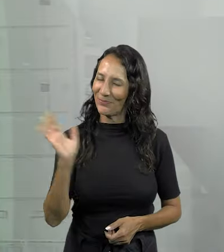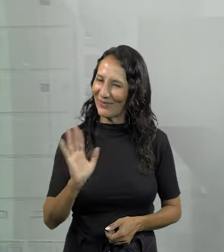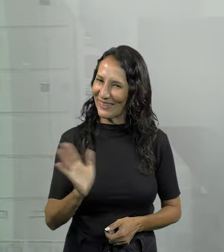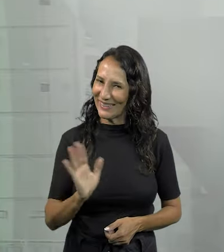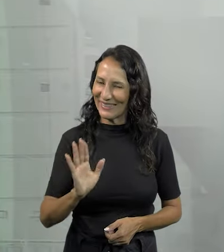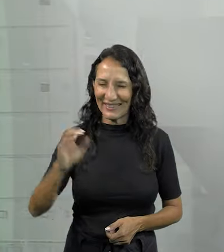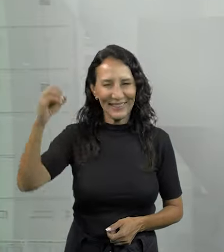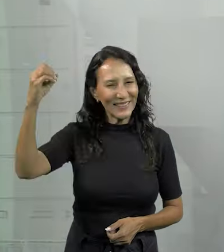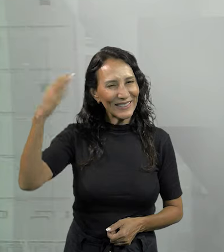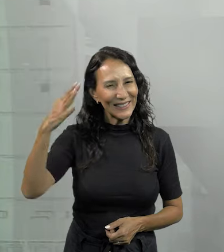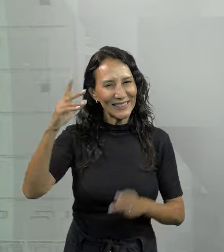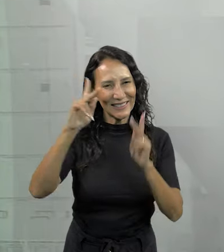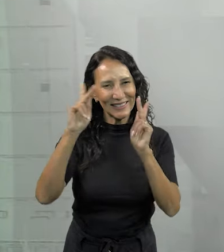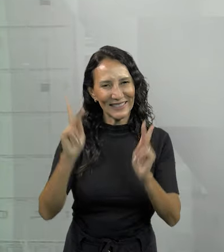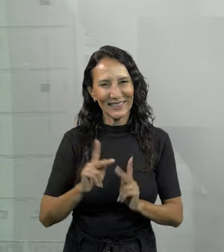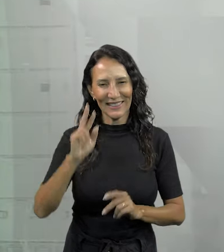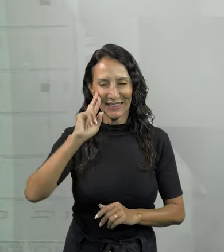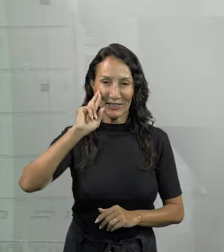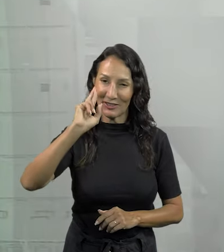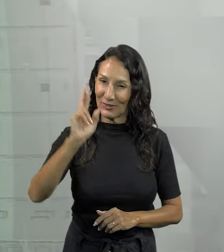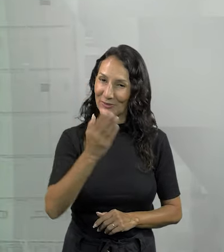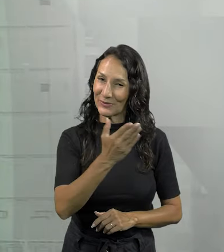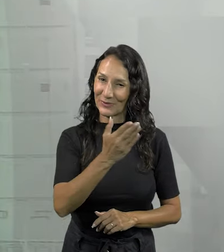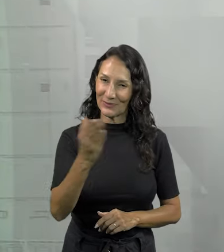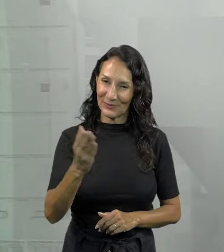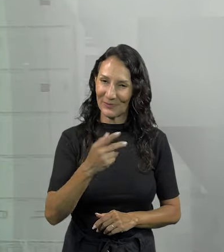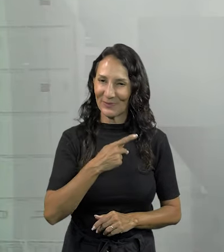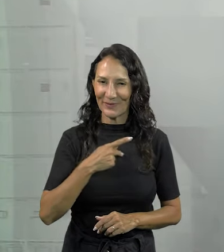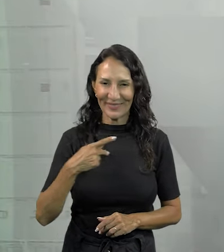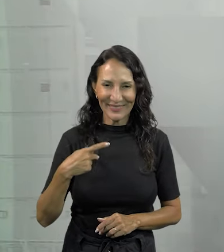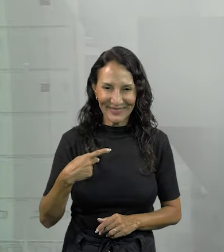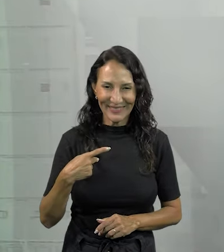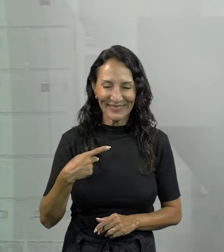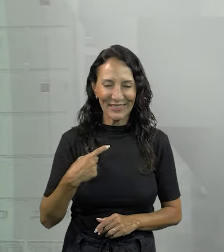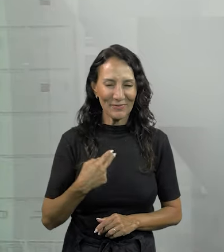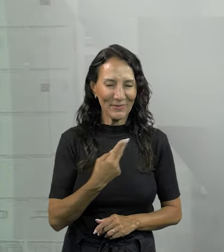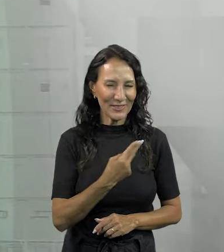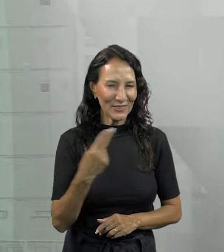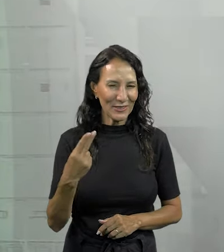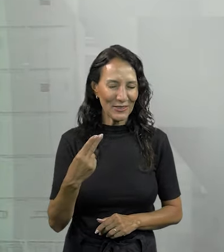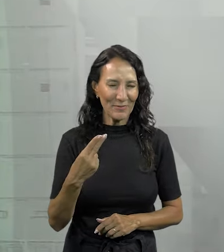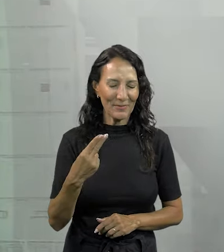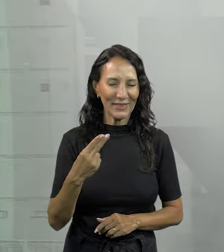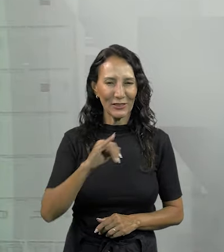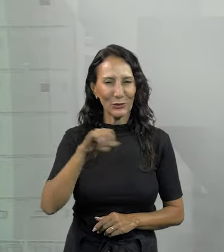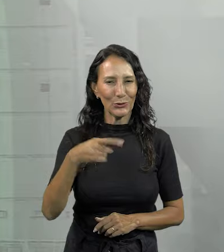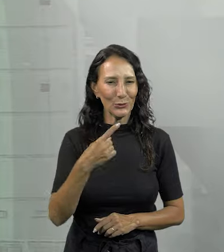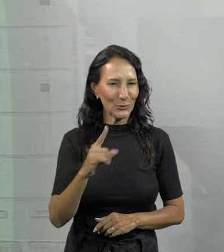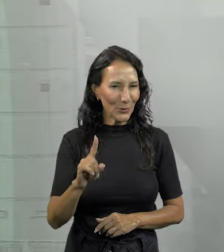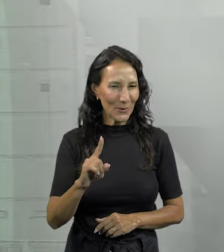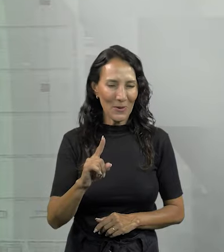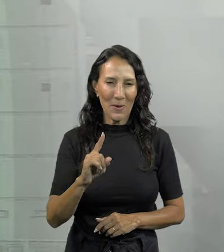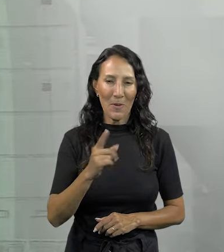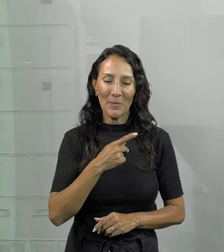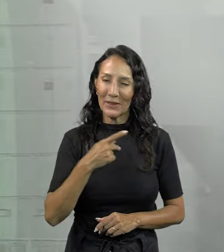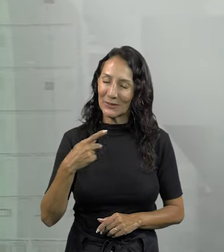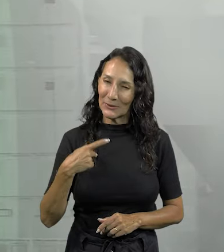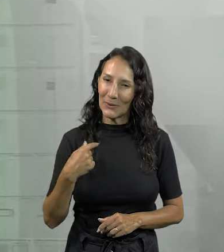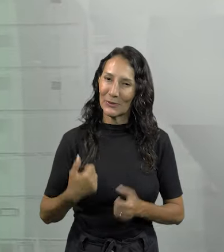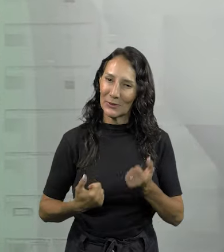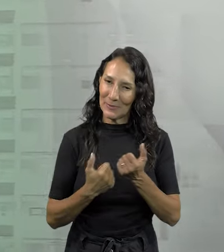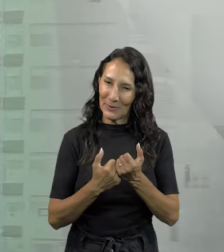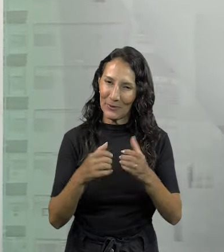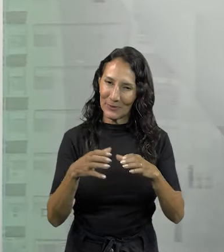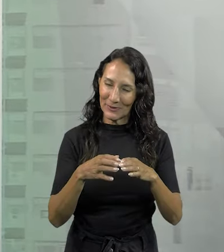Olá, a graça e a paz do Senhor, pastor, pastora. Eu sou João Canuto, um dos pastores auxiliares aqui do